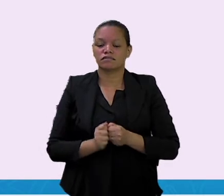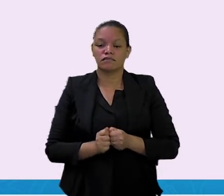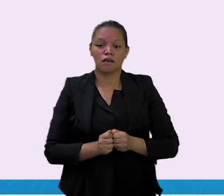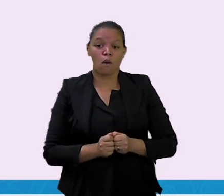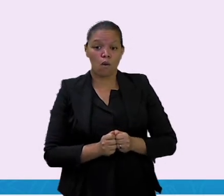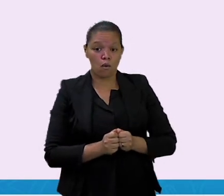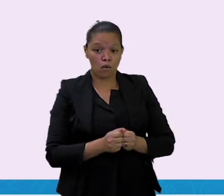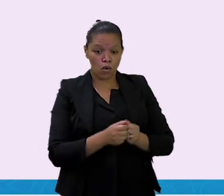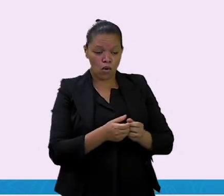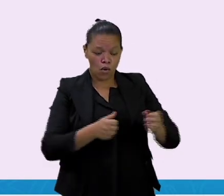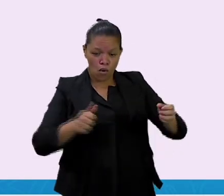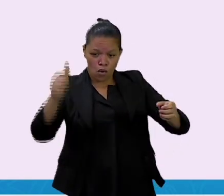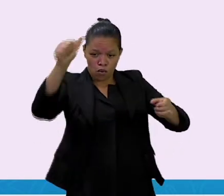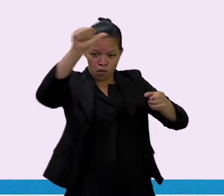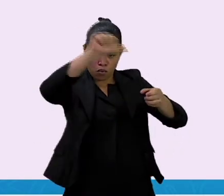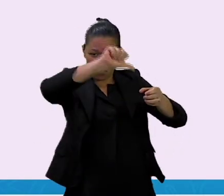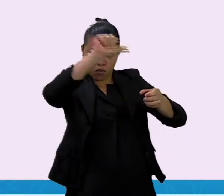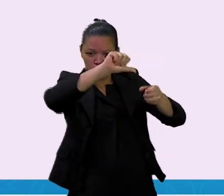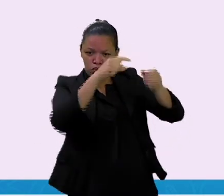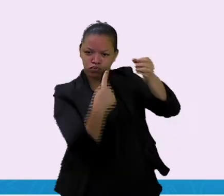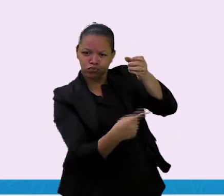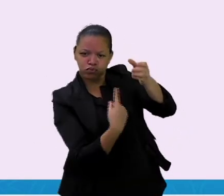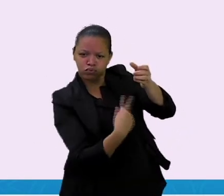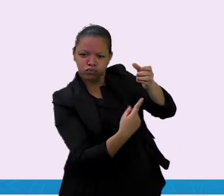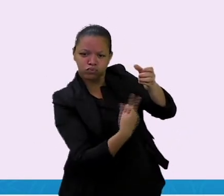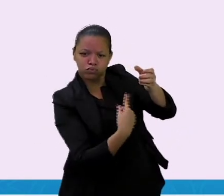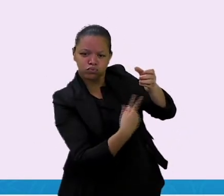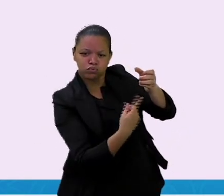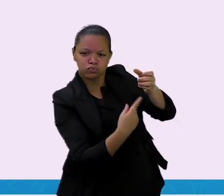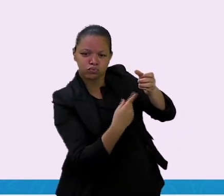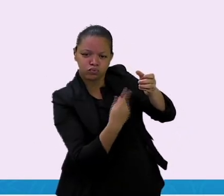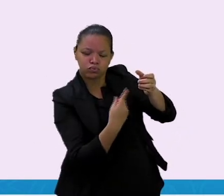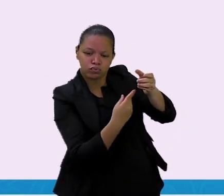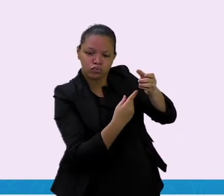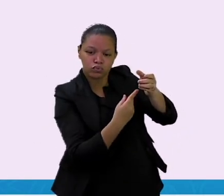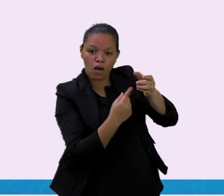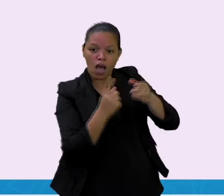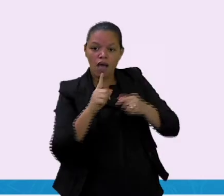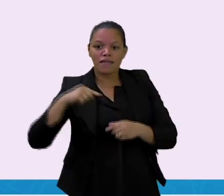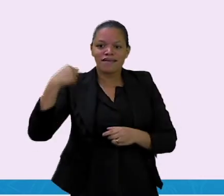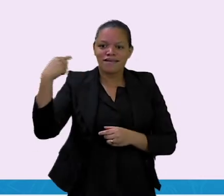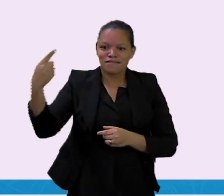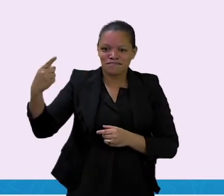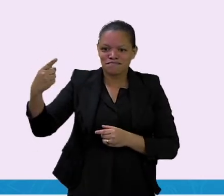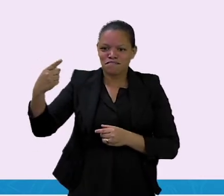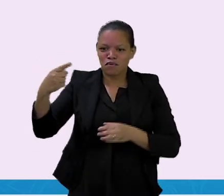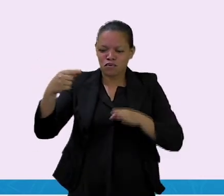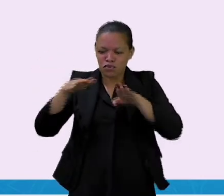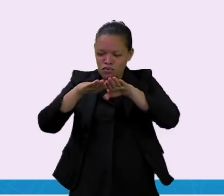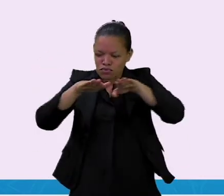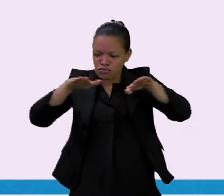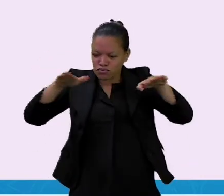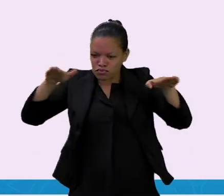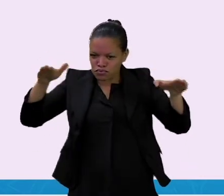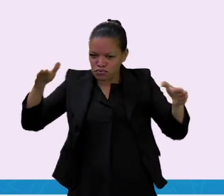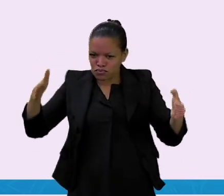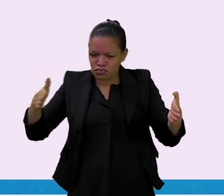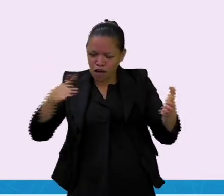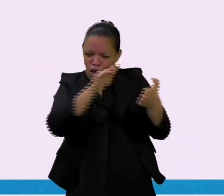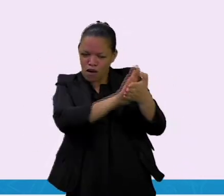liquidificador. Unte uma forma média, coloque nela a massa e leve ao forno por 30